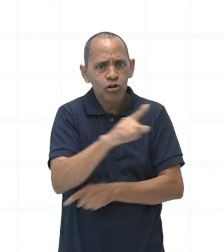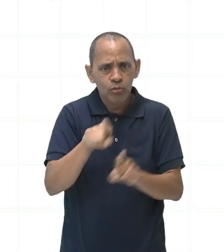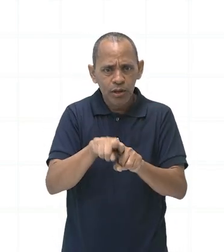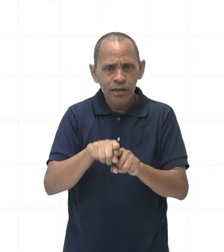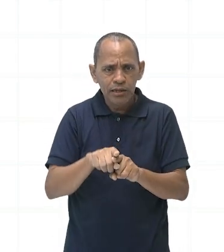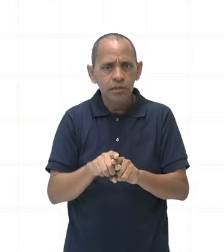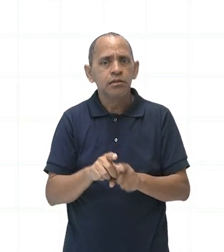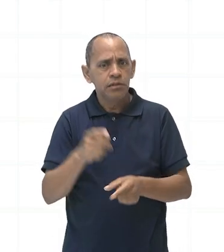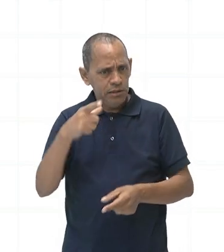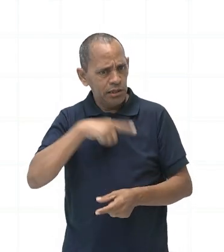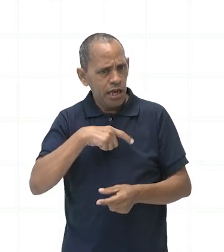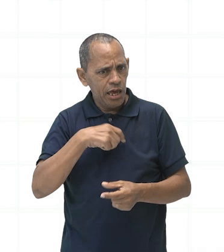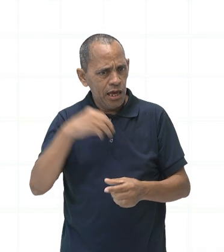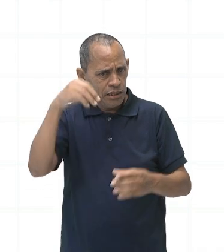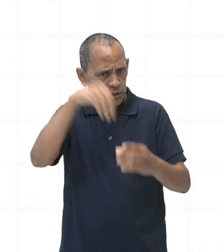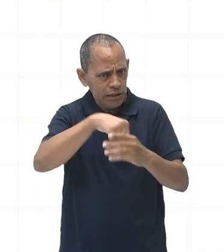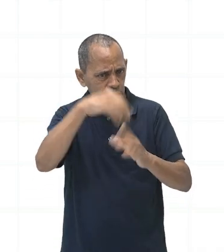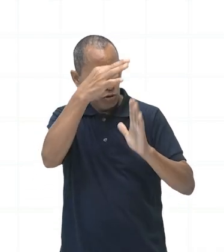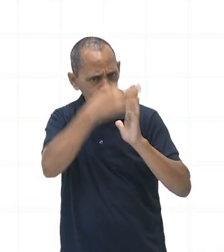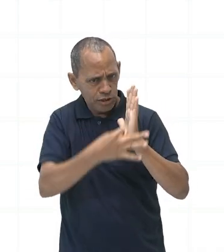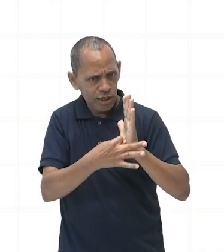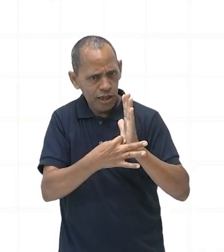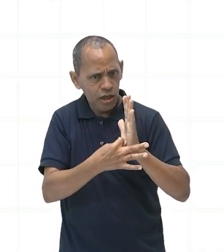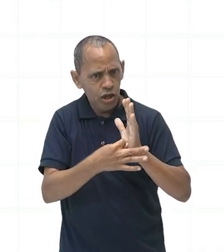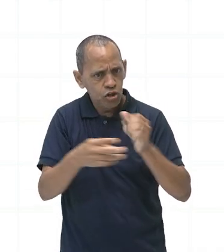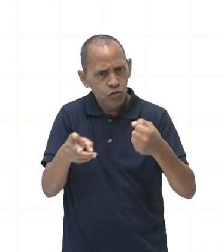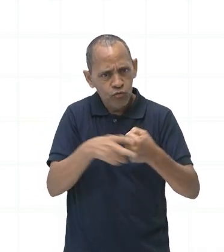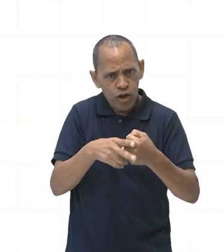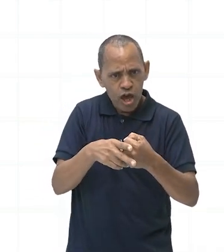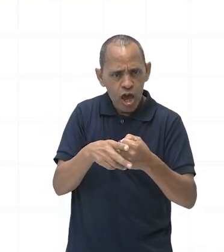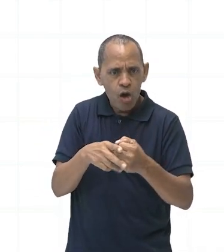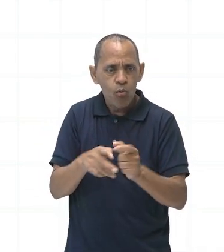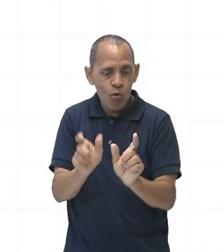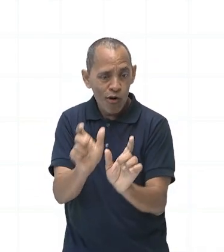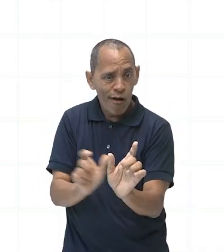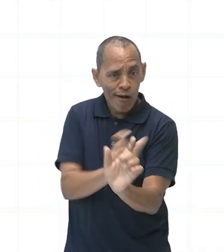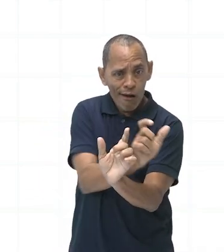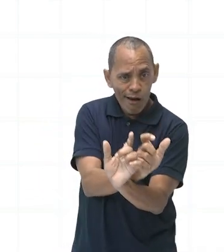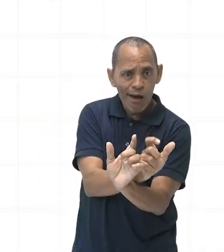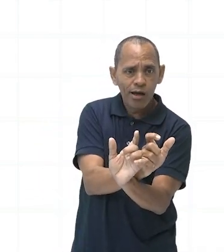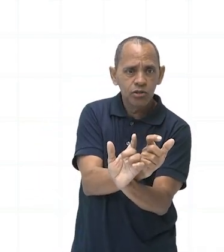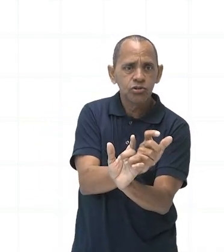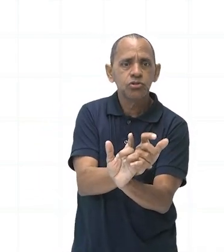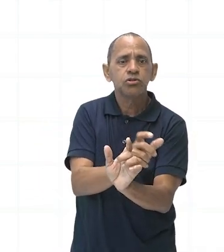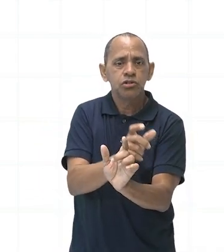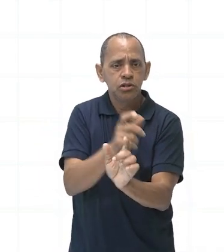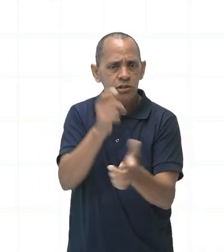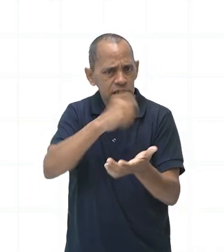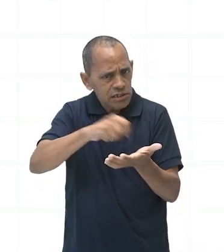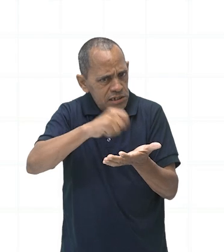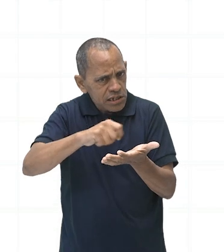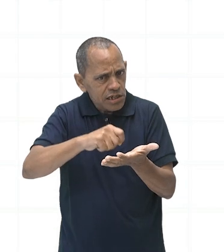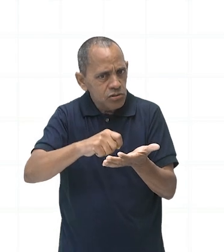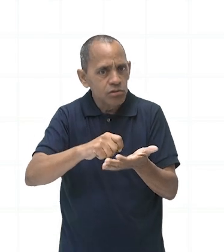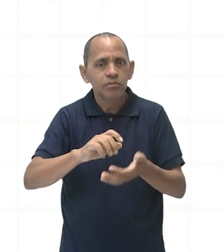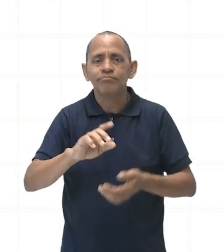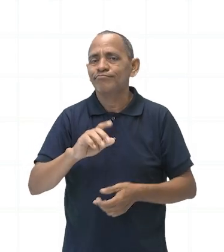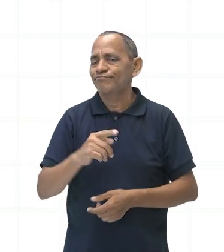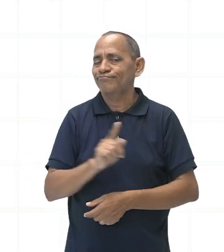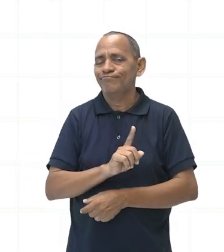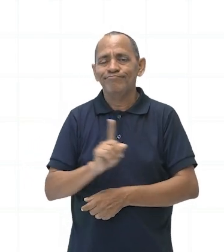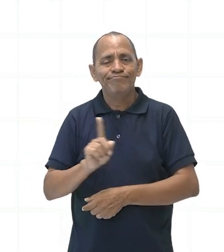do verbo ou em algum outro ponto dessa oração? Observem que não, a palavra nós, gente, não